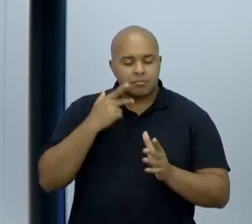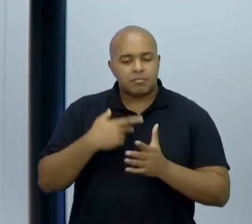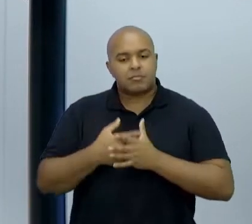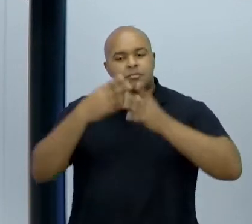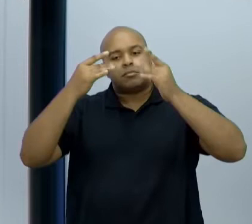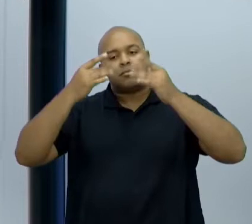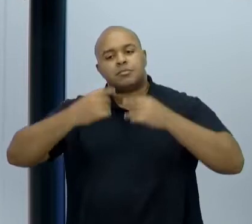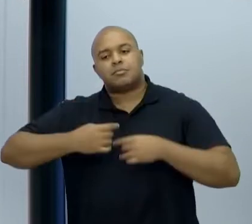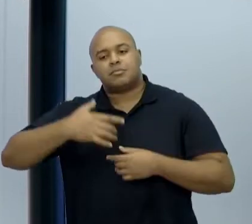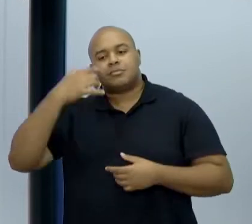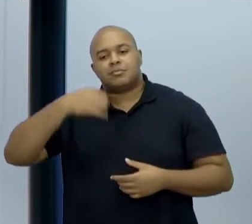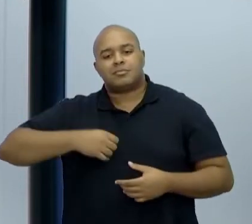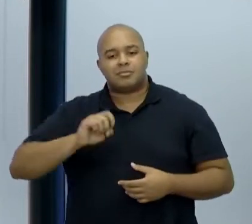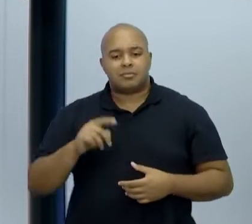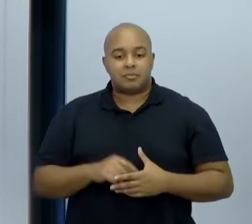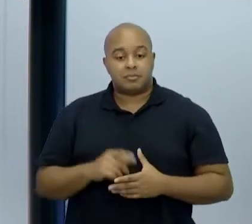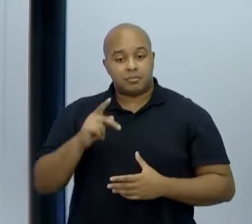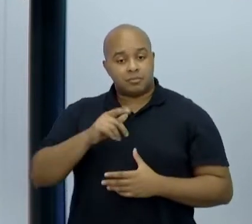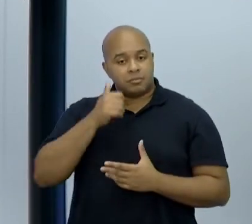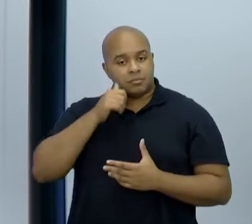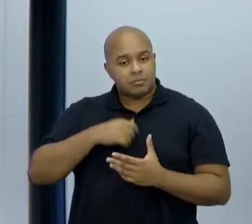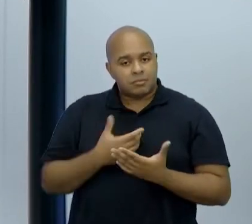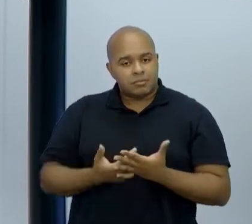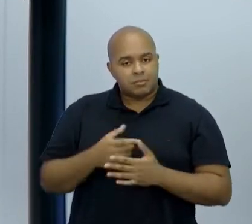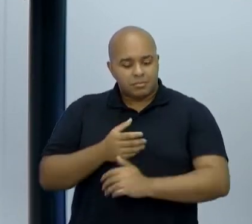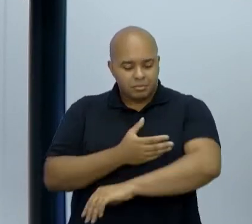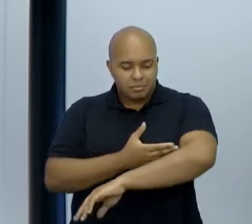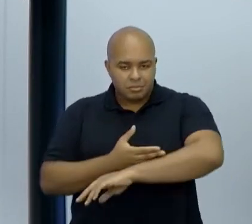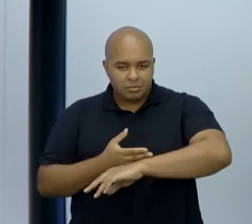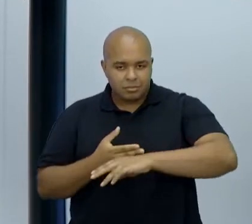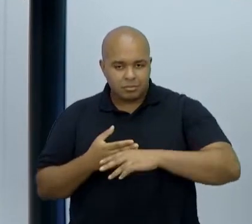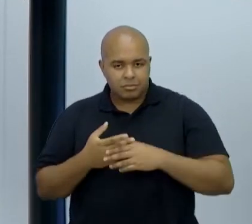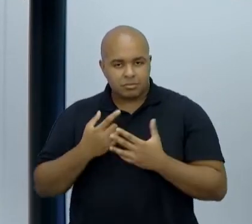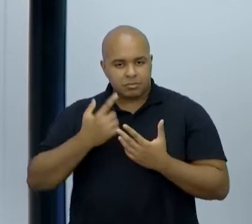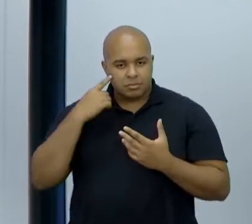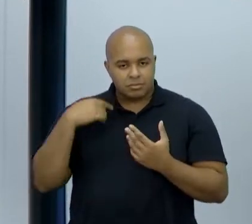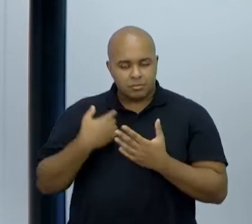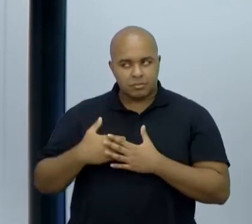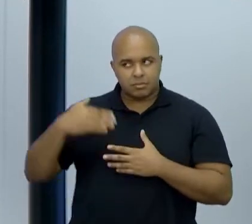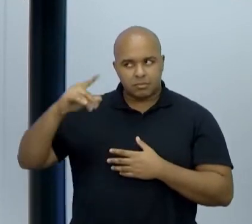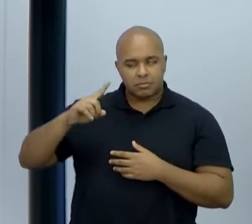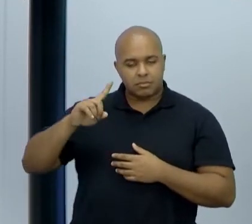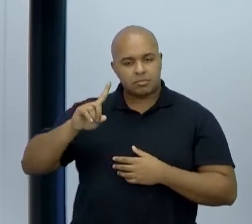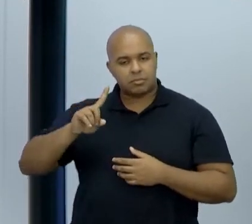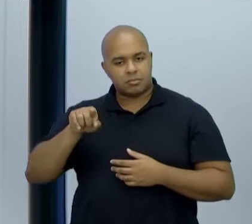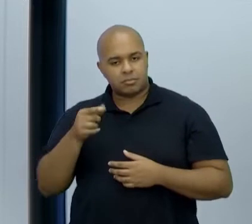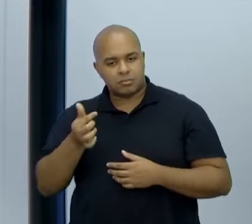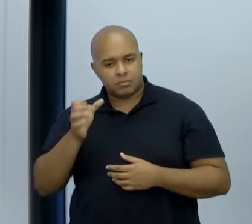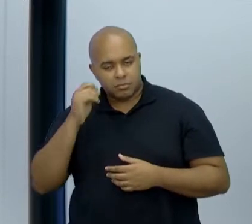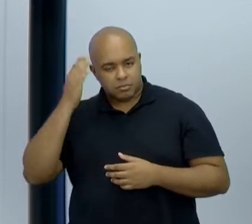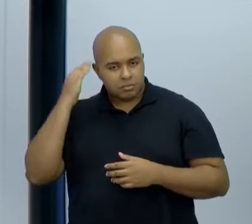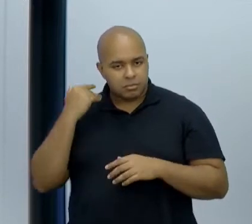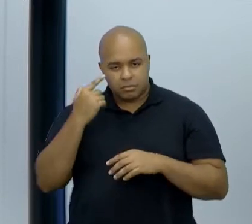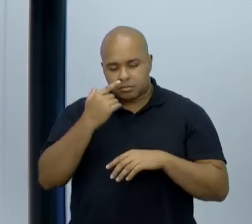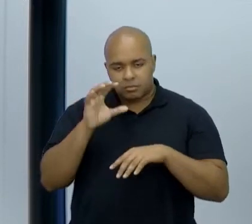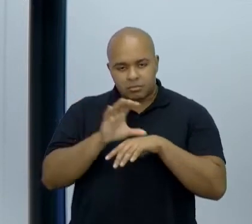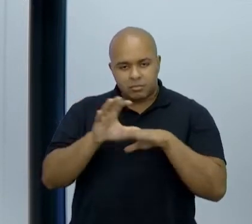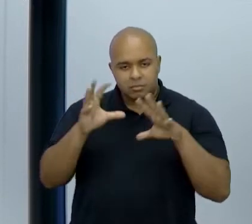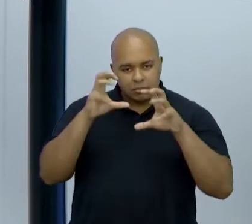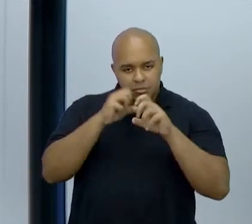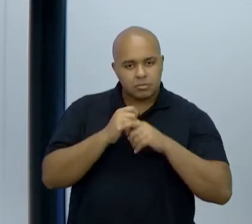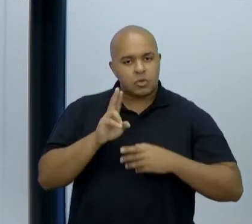minha autodescrição. Eu sou uma mulher de pele parda, de 1,60 m de altura, olhos e cabelos castanhos